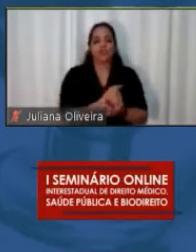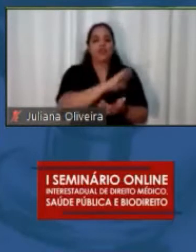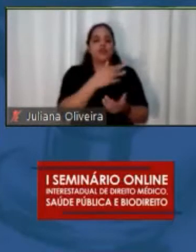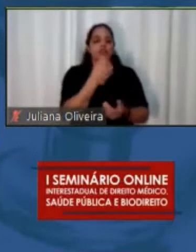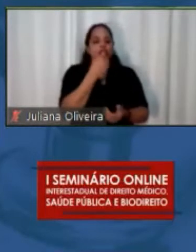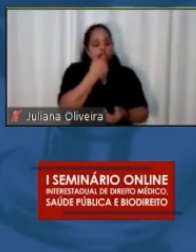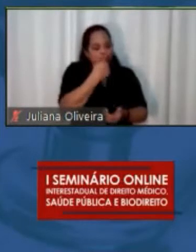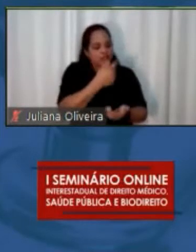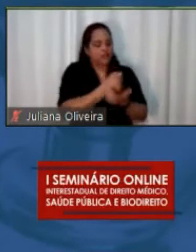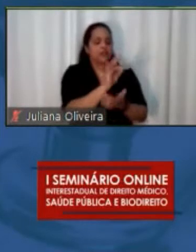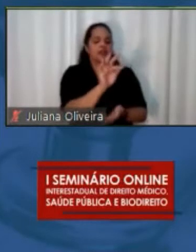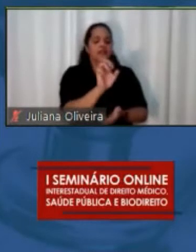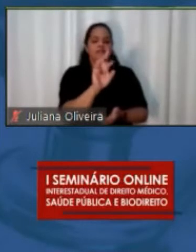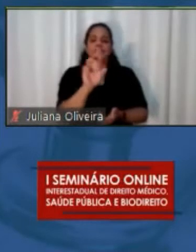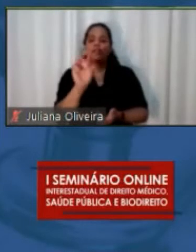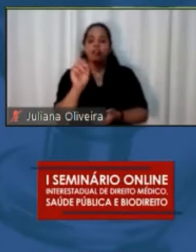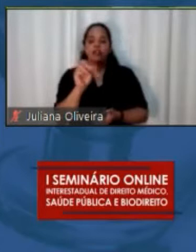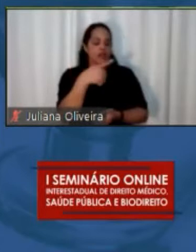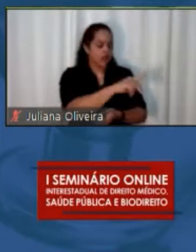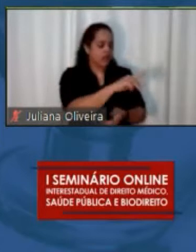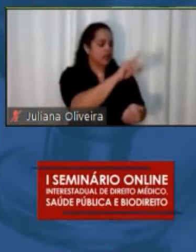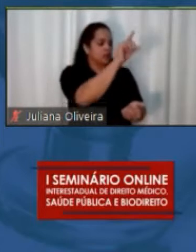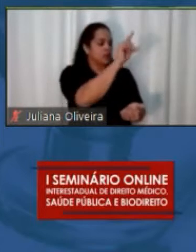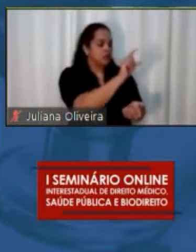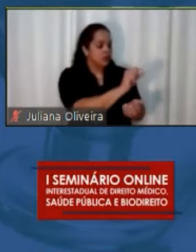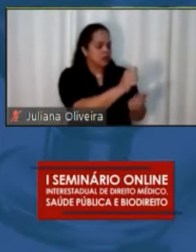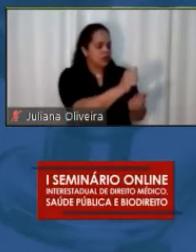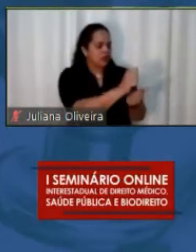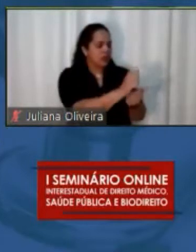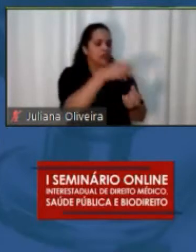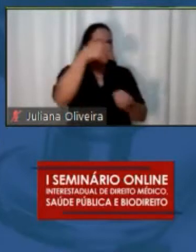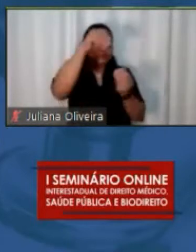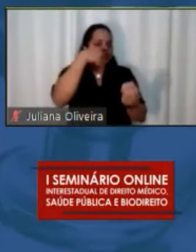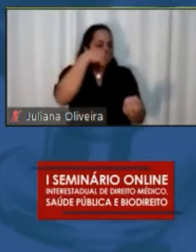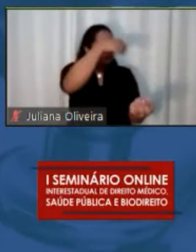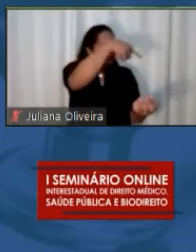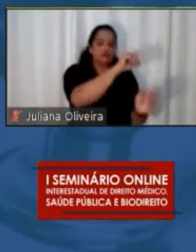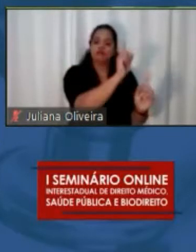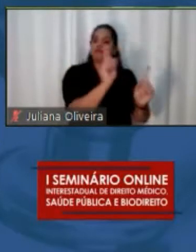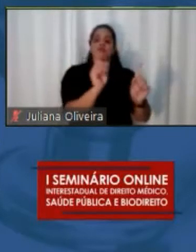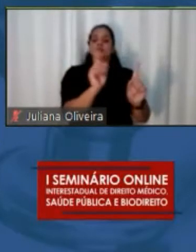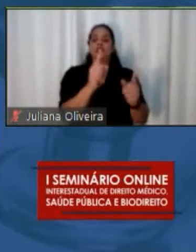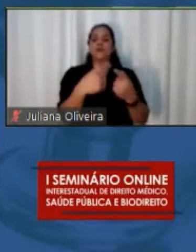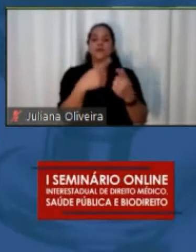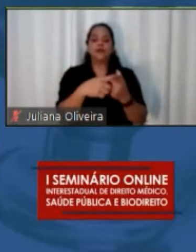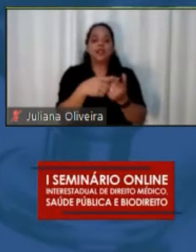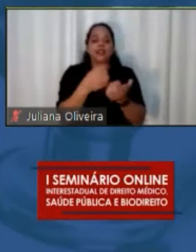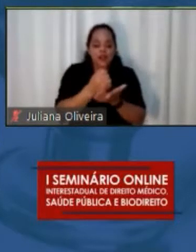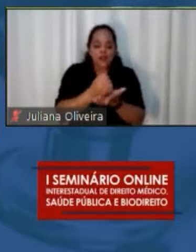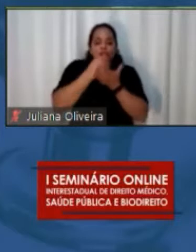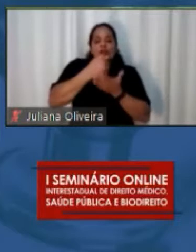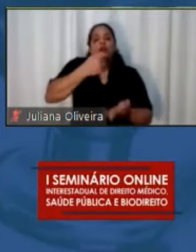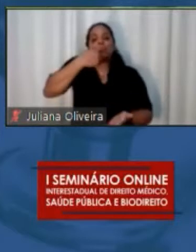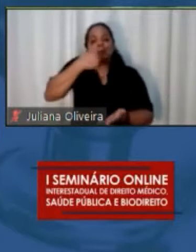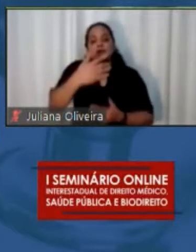é que menos pacientes foram transfundidos quando foi oferecido o tratamento com carboximaltose de ferro.